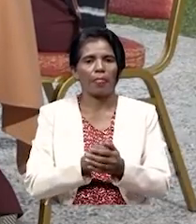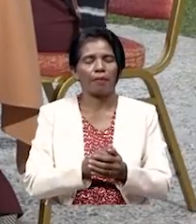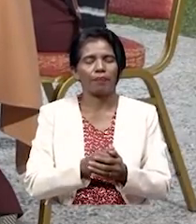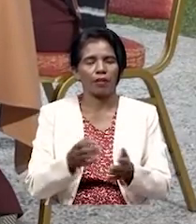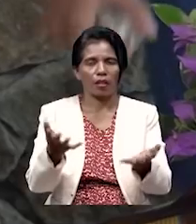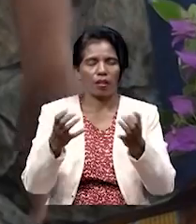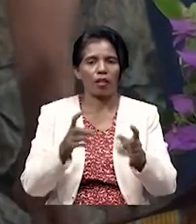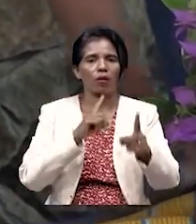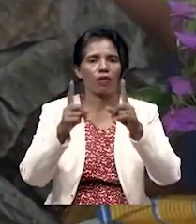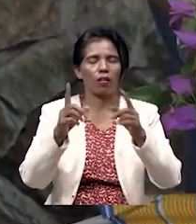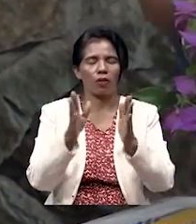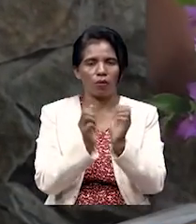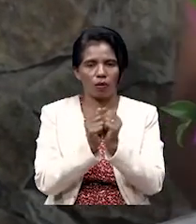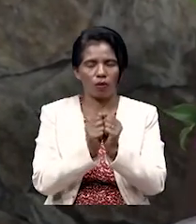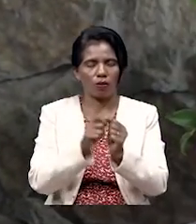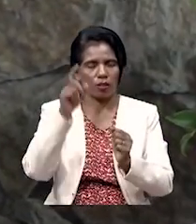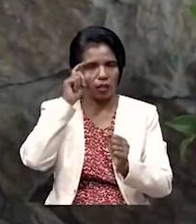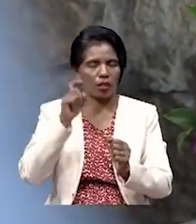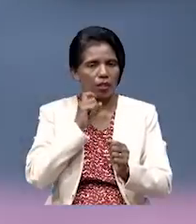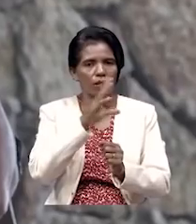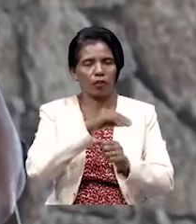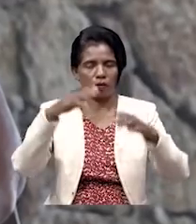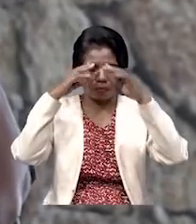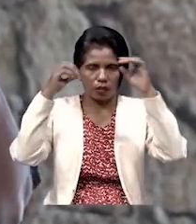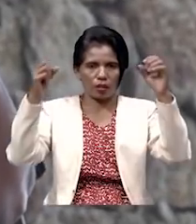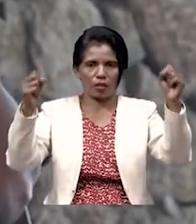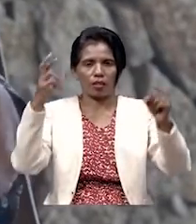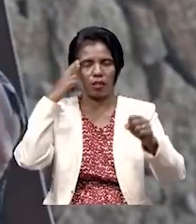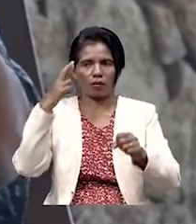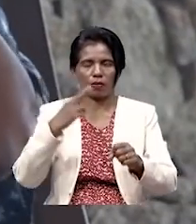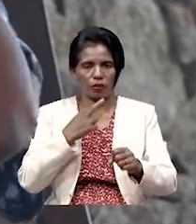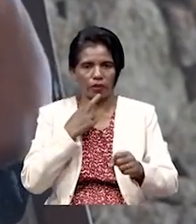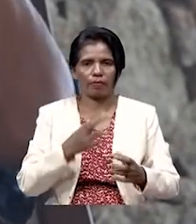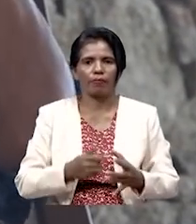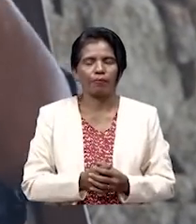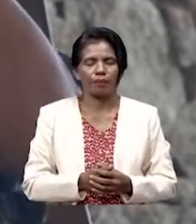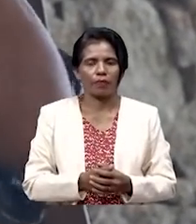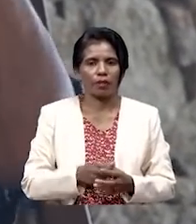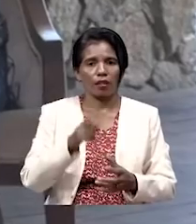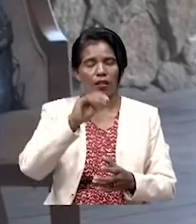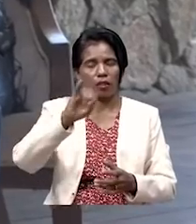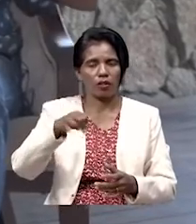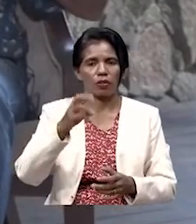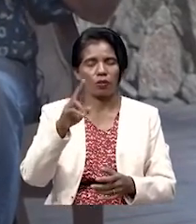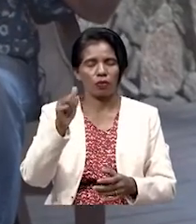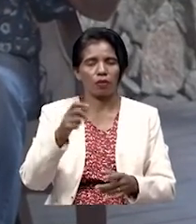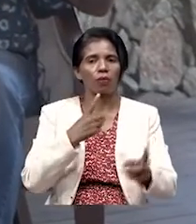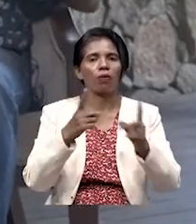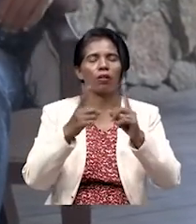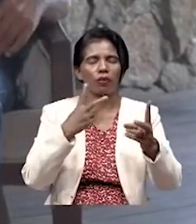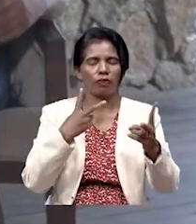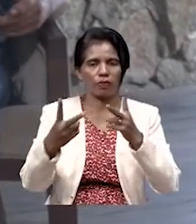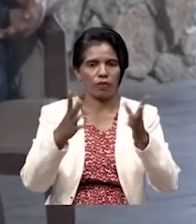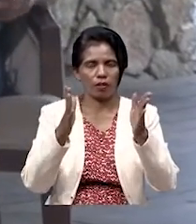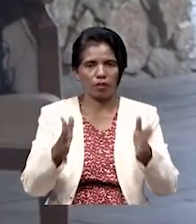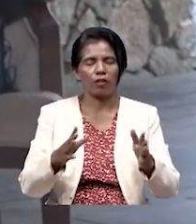conversa o líder carismático Xanana Guzmão no presidente eleito Zera Mozorta. Najwa mose conversa o veterana Sira no se visita